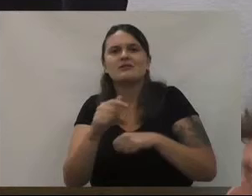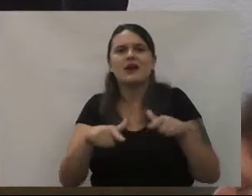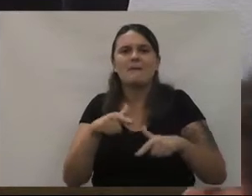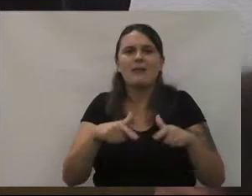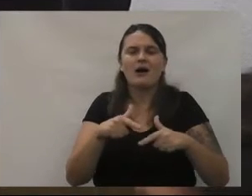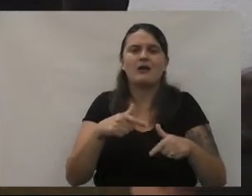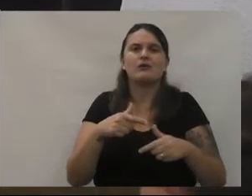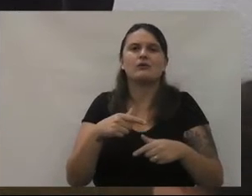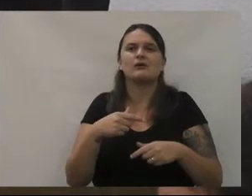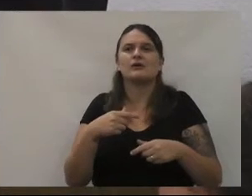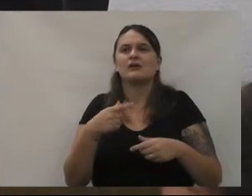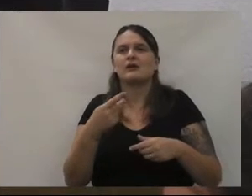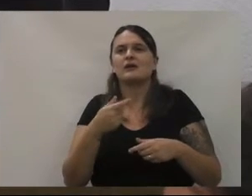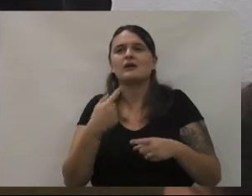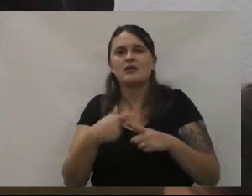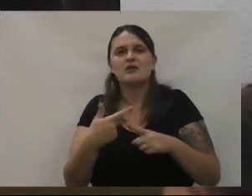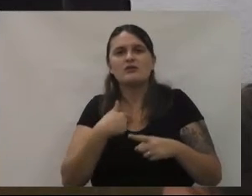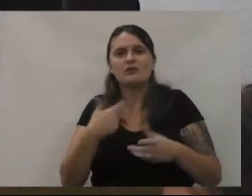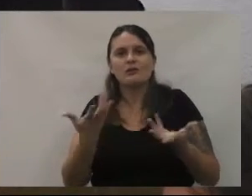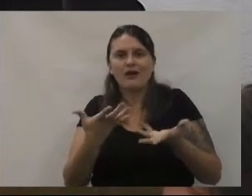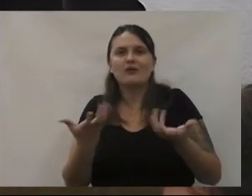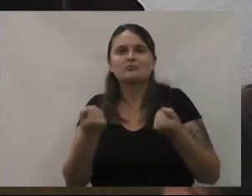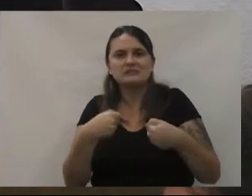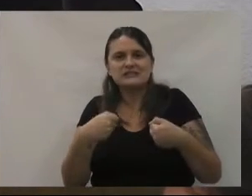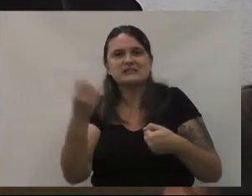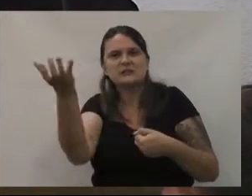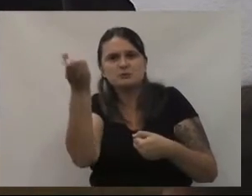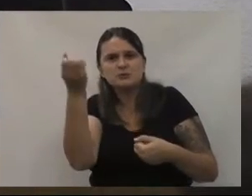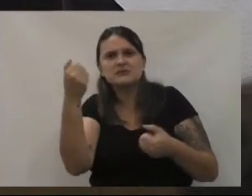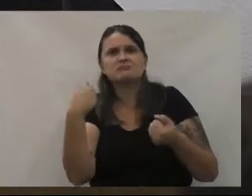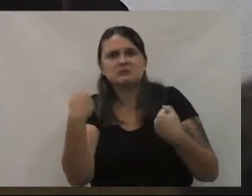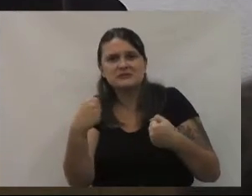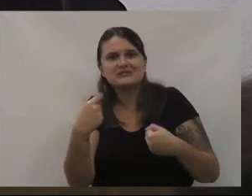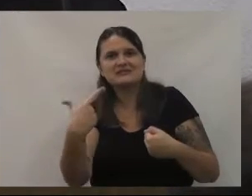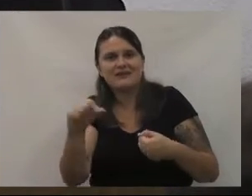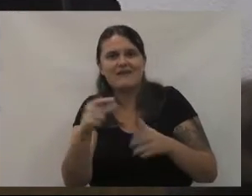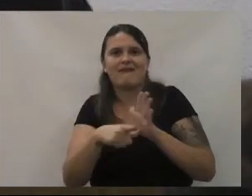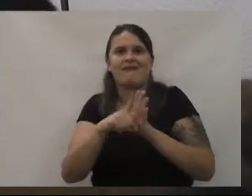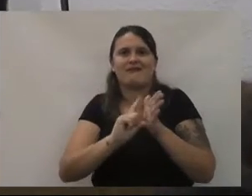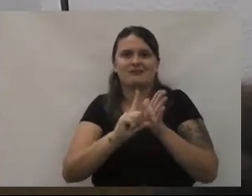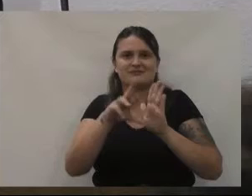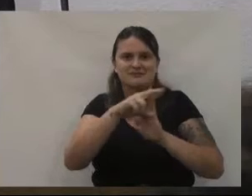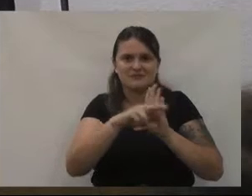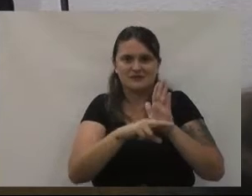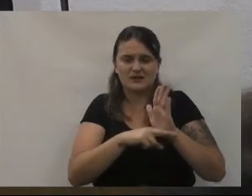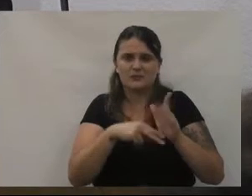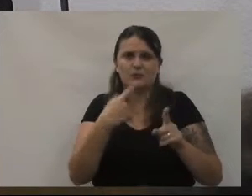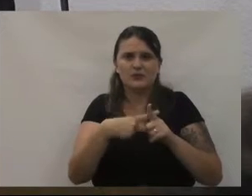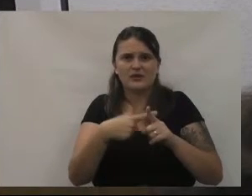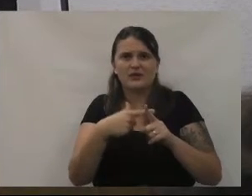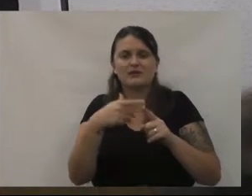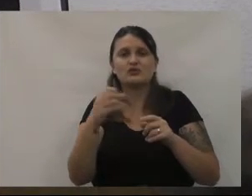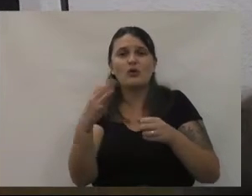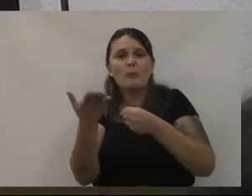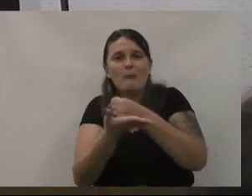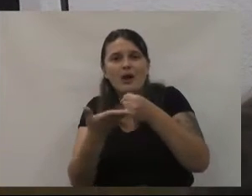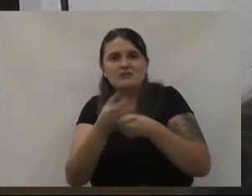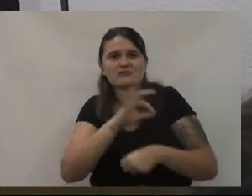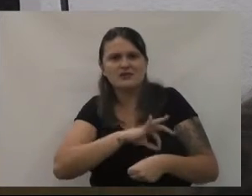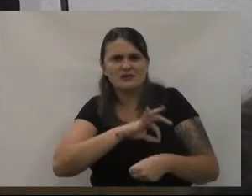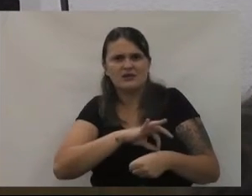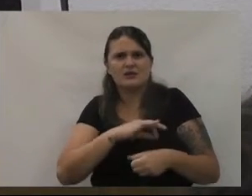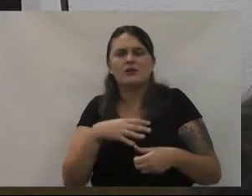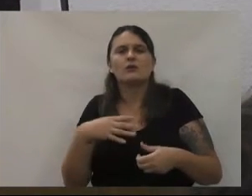bolinha de búrico para aposentadoria, para ver se sai, e daí às vezes o cara contribuindo sob o teto. Ele diz assim, vai me